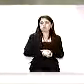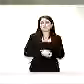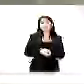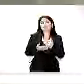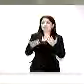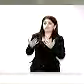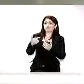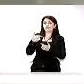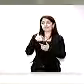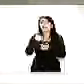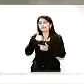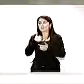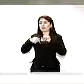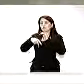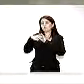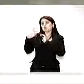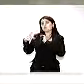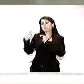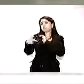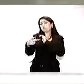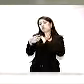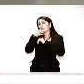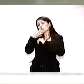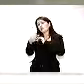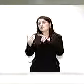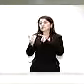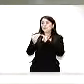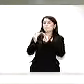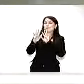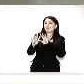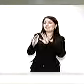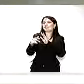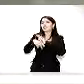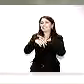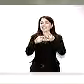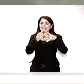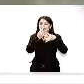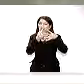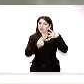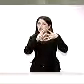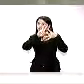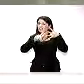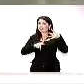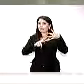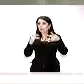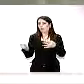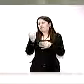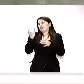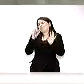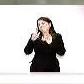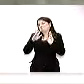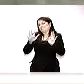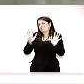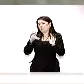eu não tenho nada a me opor à diligência acho bom mas as diferenças não são relevantes e eh